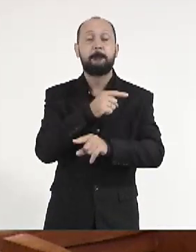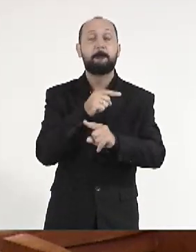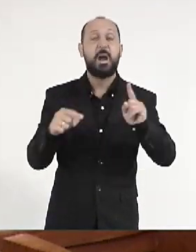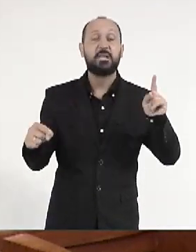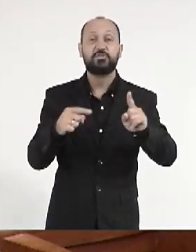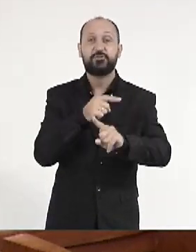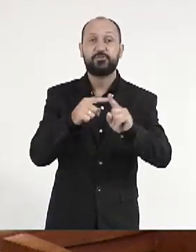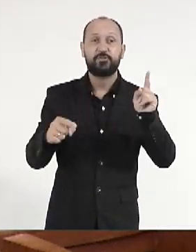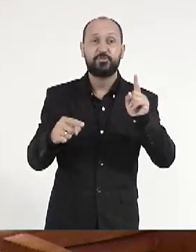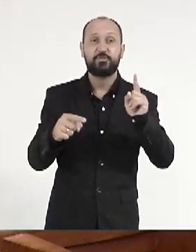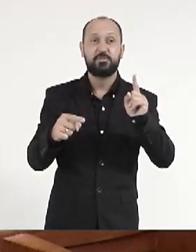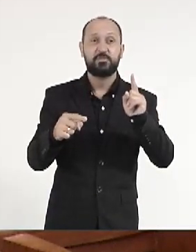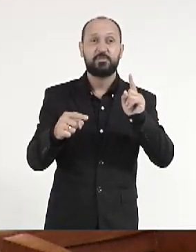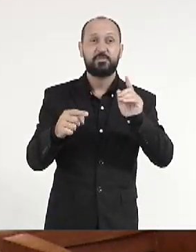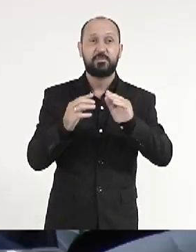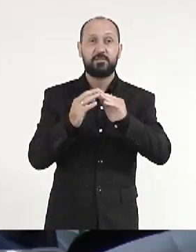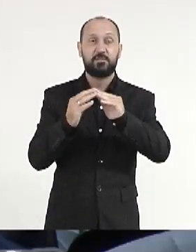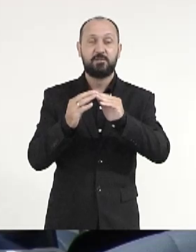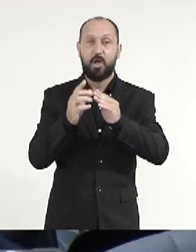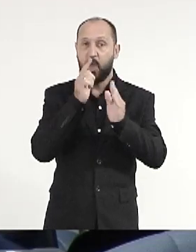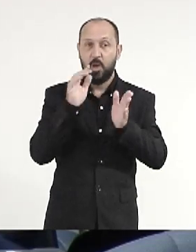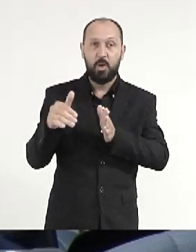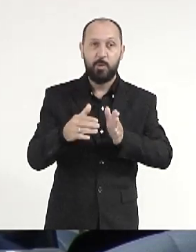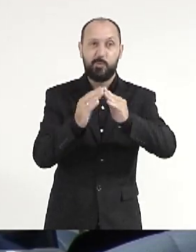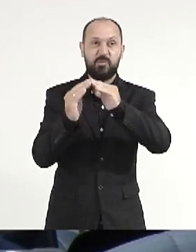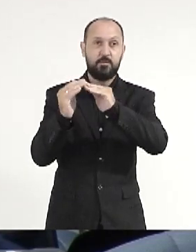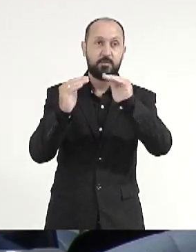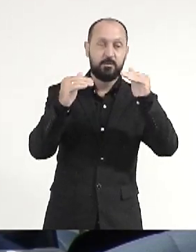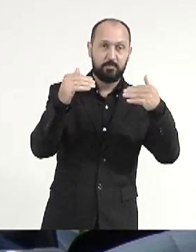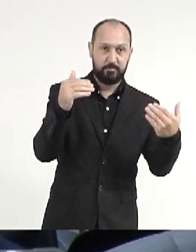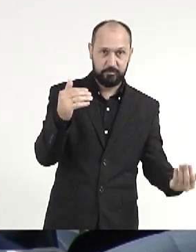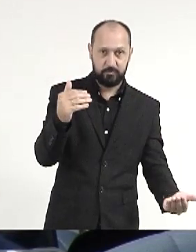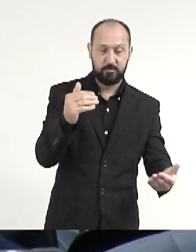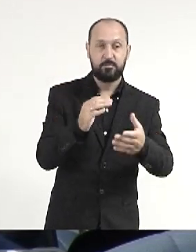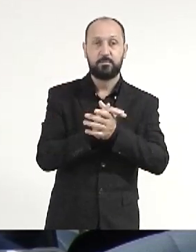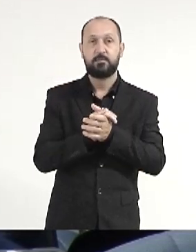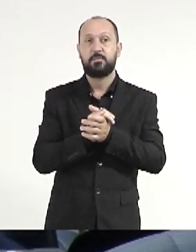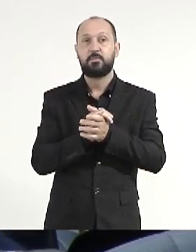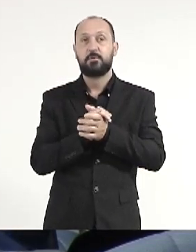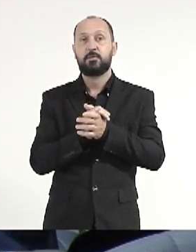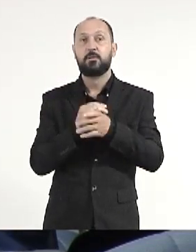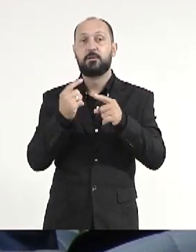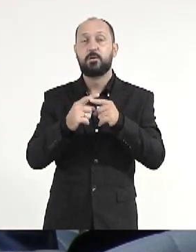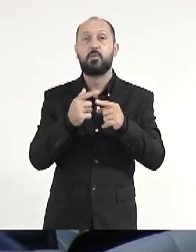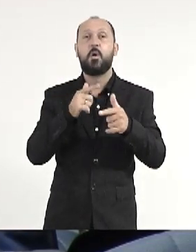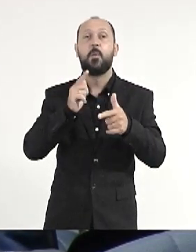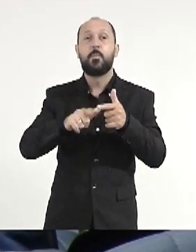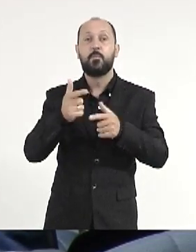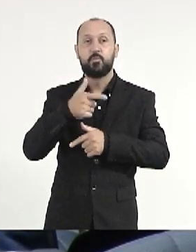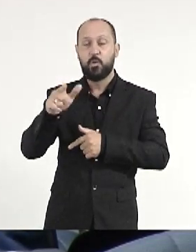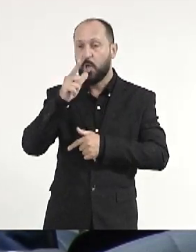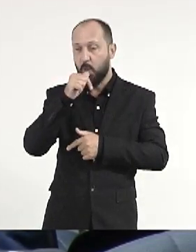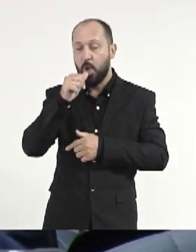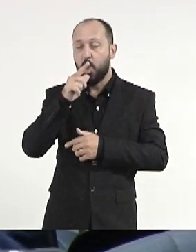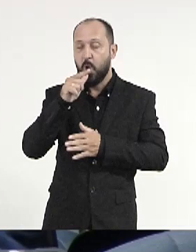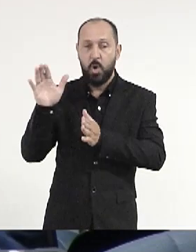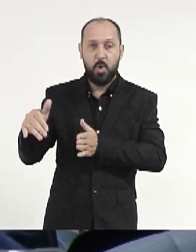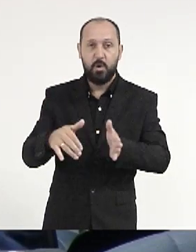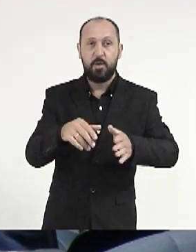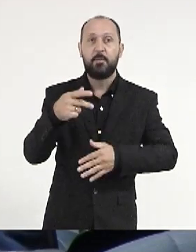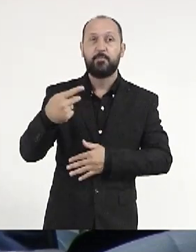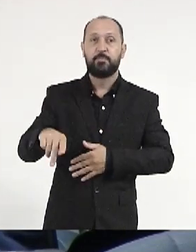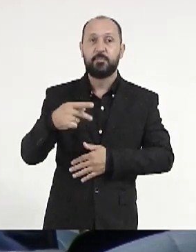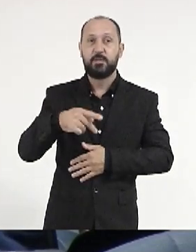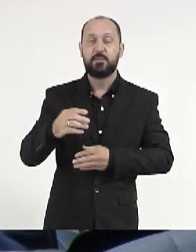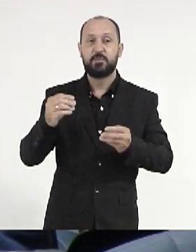escola caiu dentro do rio, num processo de assoreamento do rio. Porque esse também é um outro problema do Rio Paraguai. O rio está